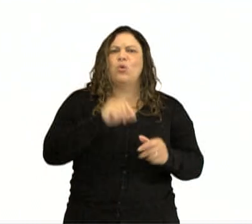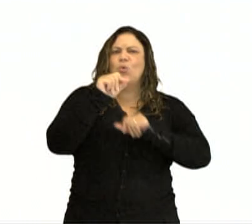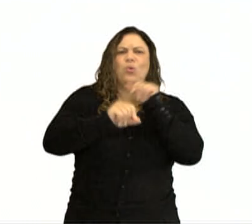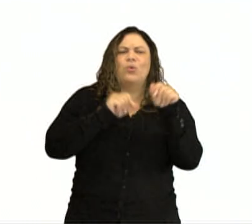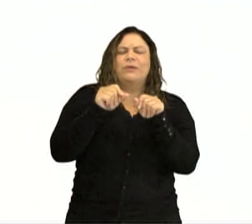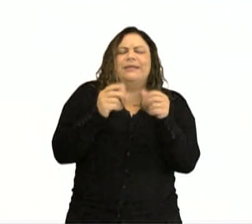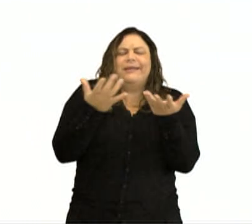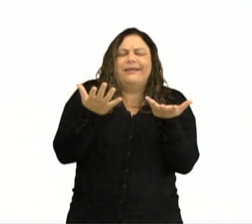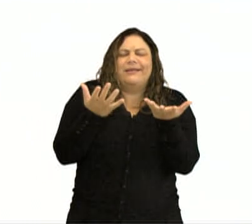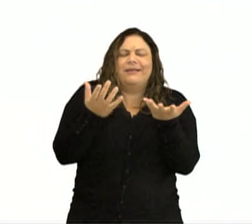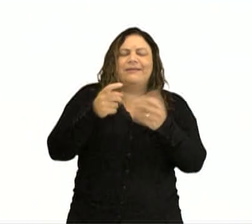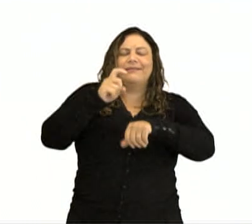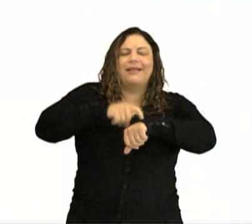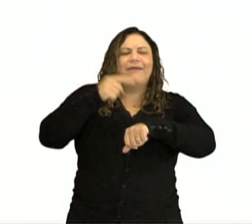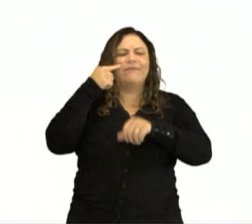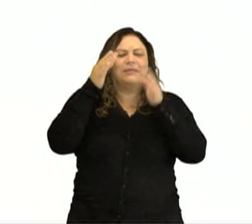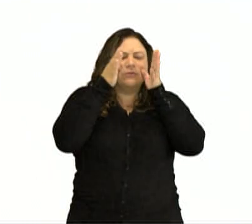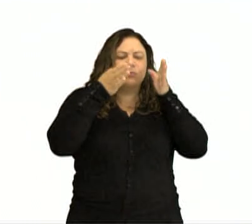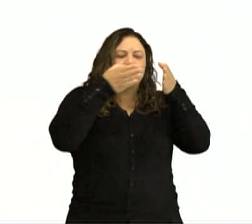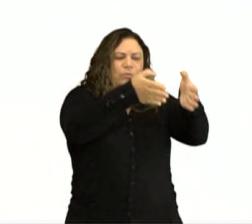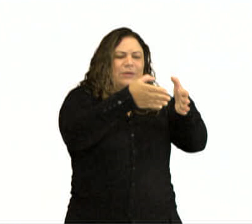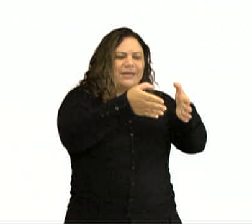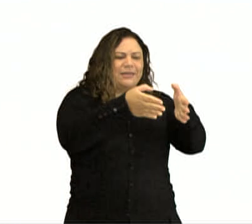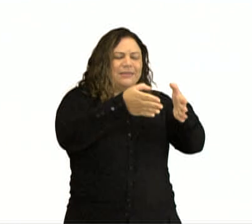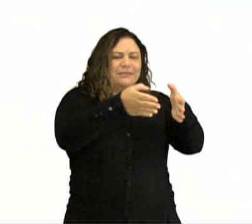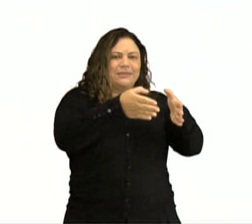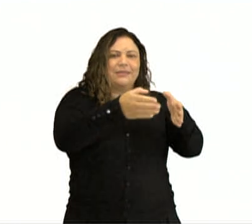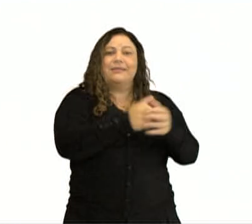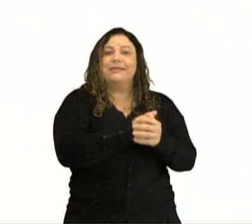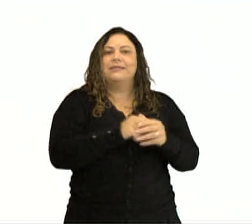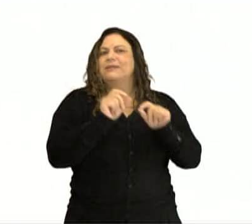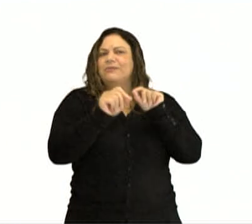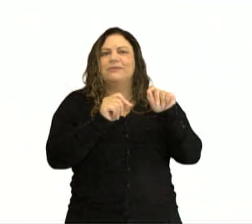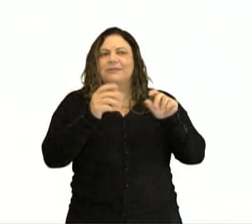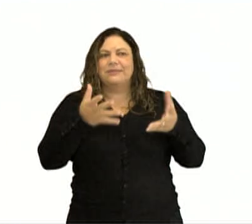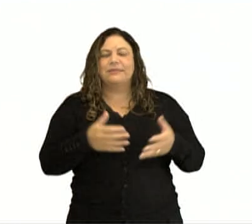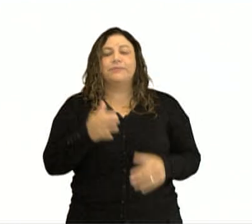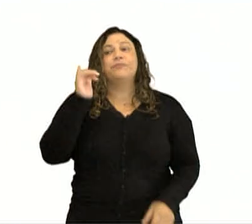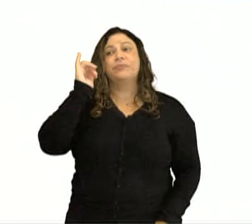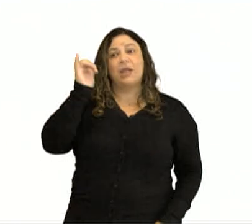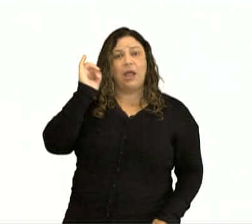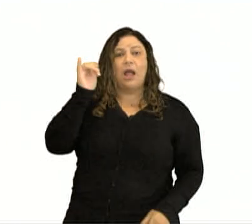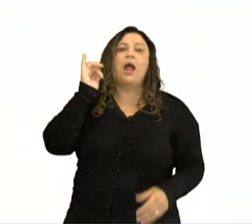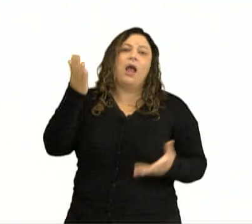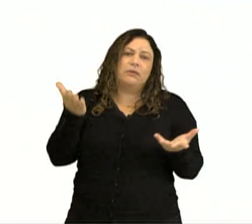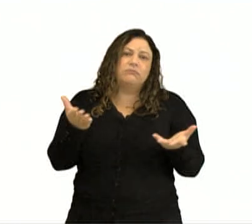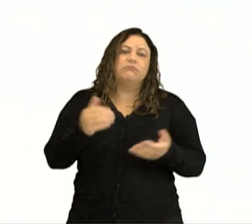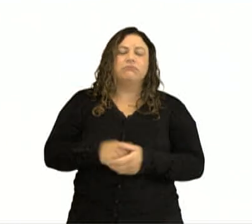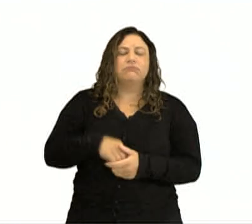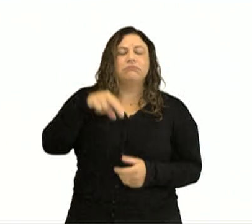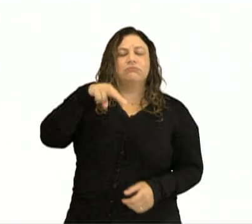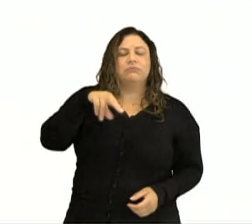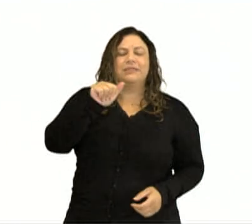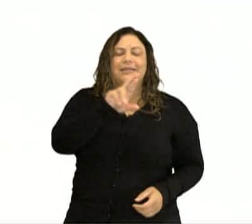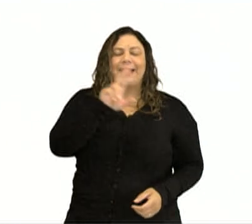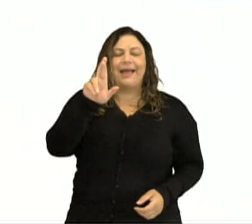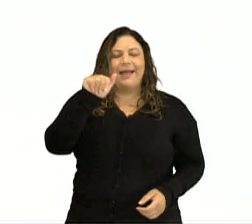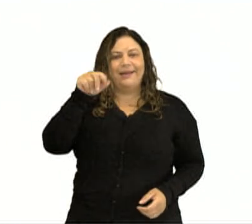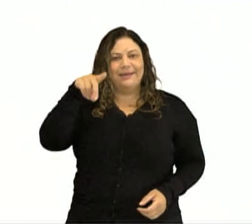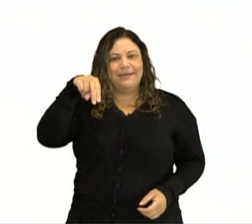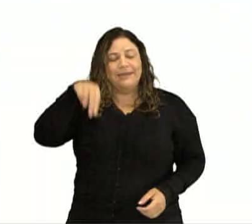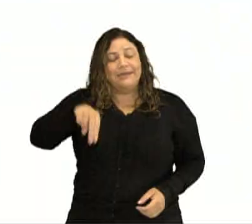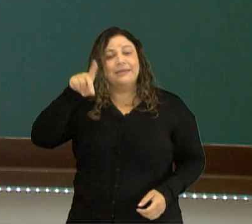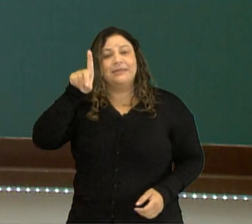momento em que focaliza no jogo? Então, ele parece estar o quê? Narrando a partida de futebol, ok? Então, se